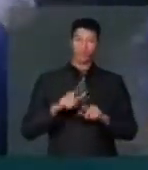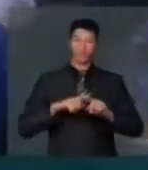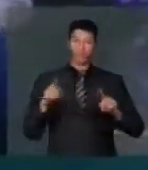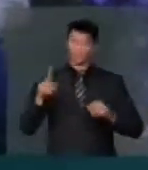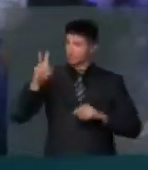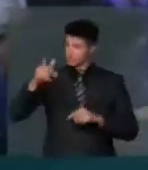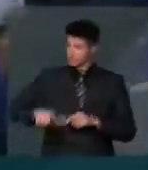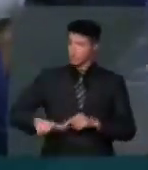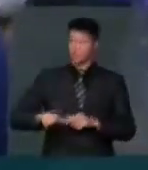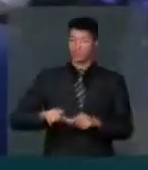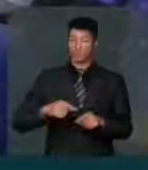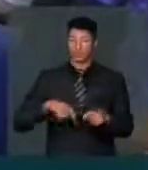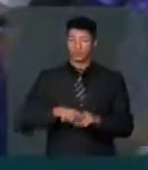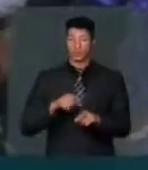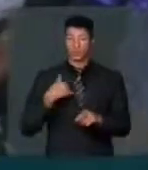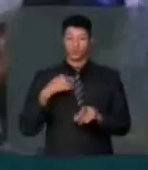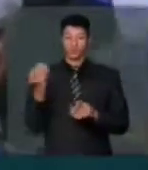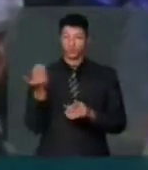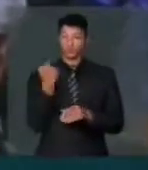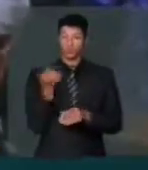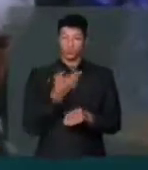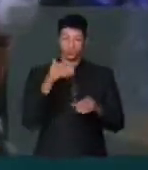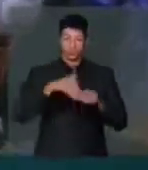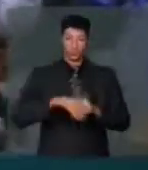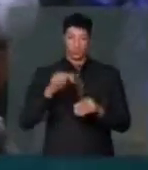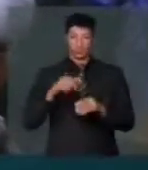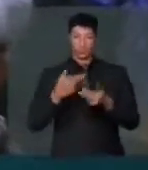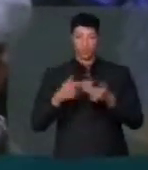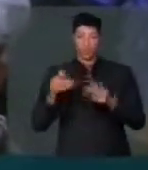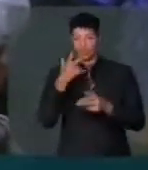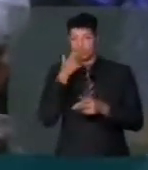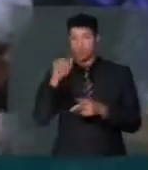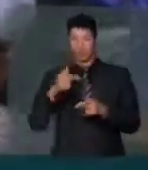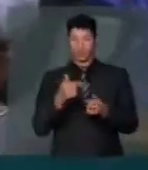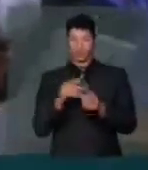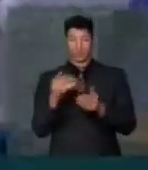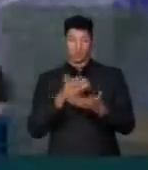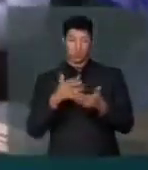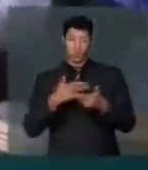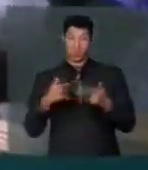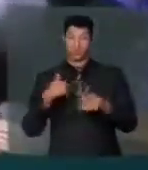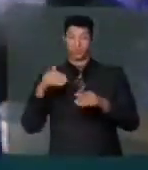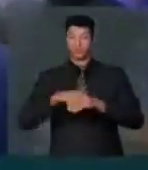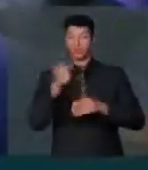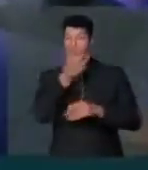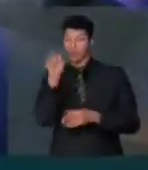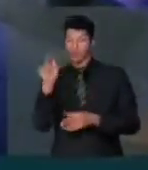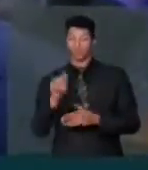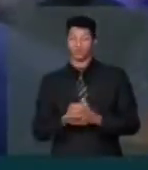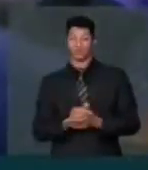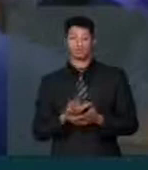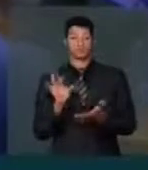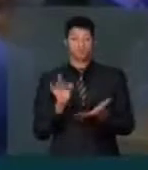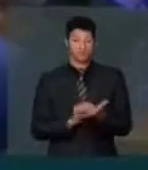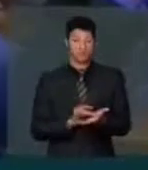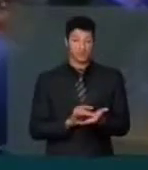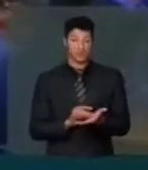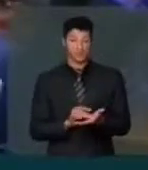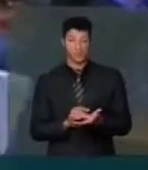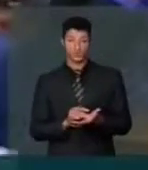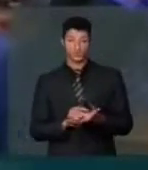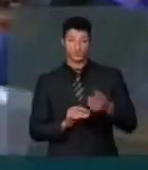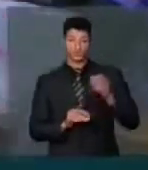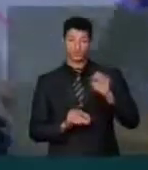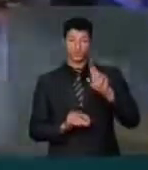mais uma vez. Então a gente está votando uma coisa aqui achando que é algo e está votando em outra. Na realidade,